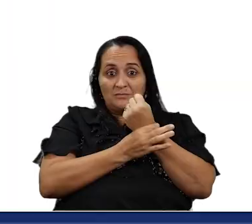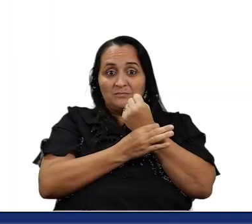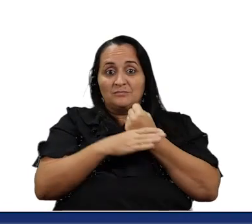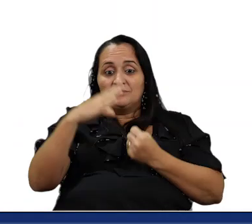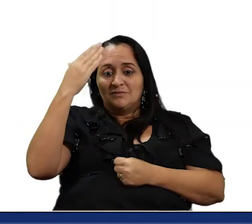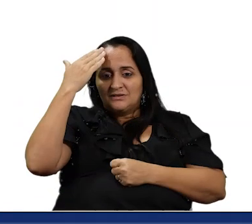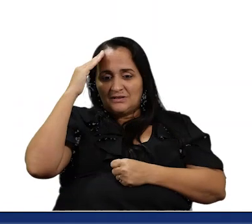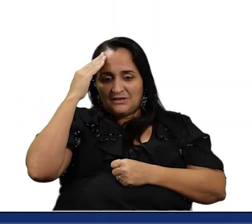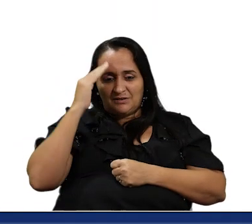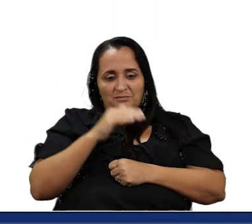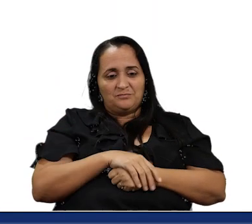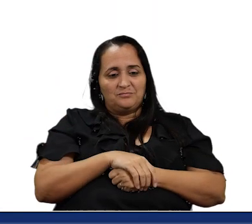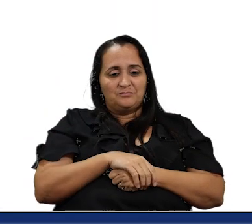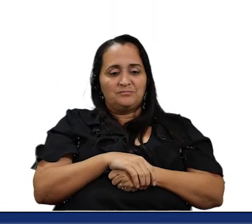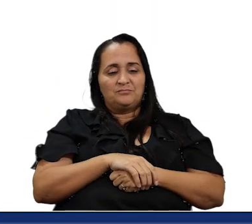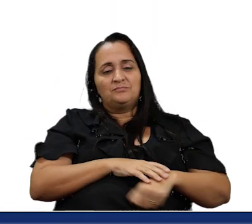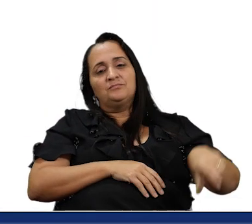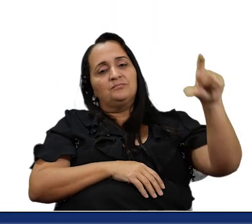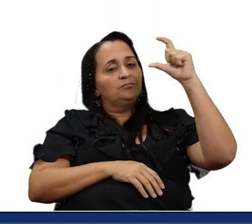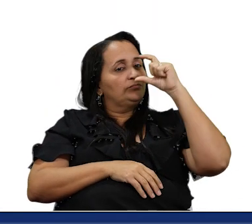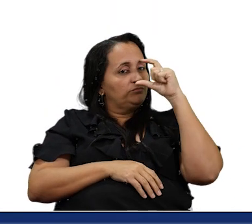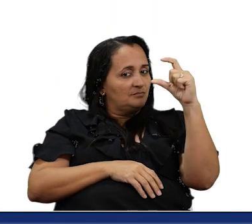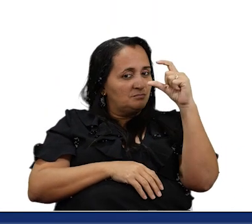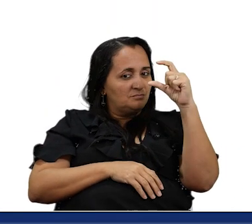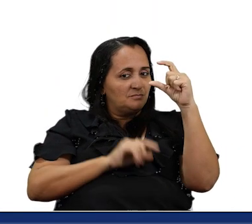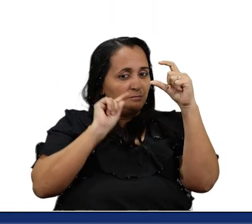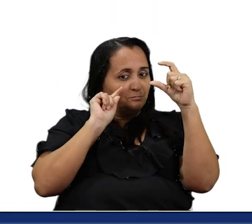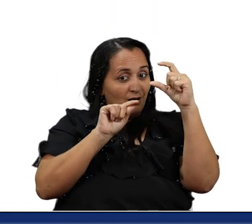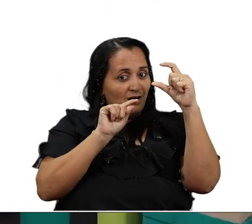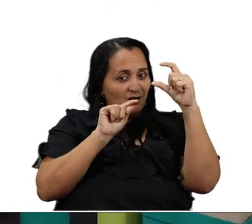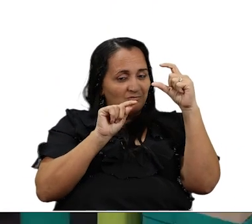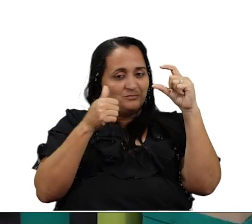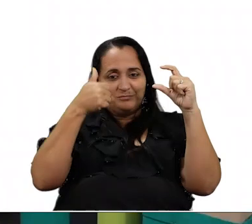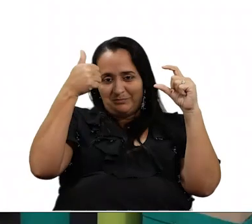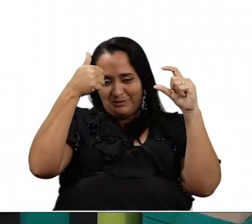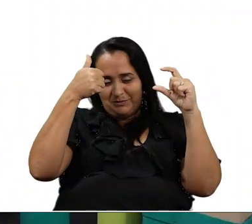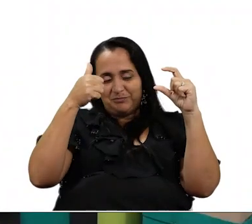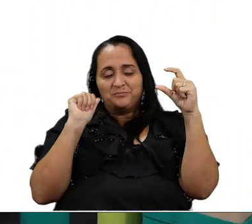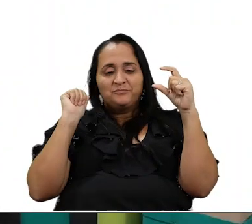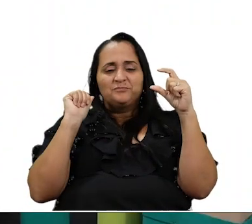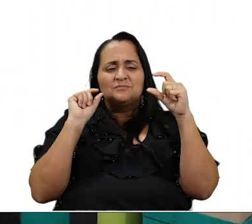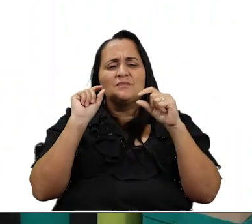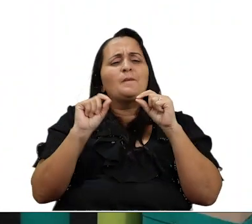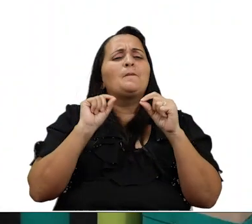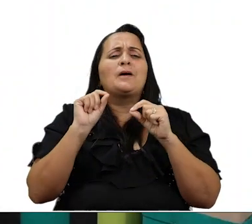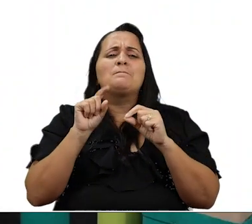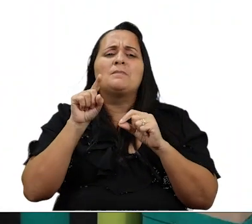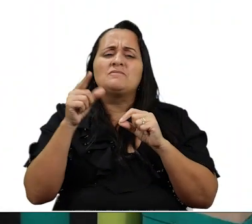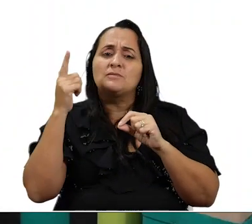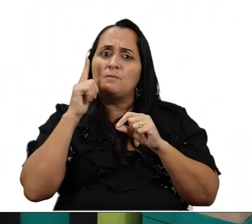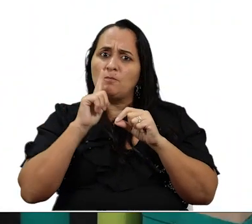bom? Primeiro pedacinho ou primeiro parágrafo. Para a gente garantir a compreensão do